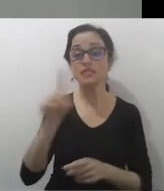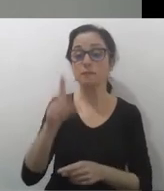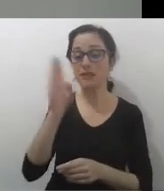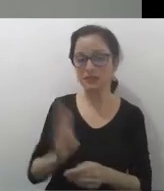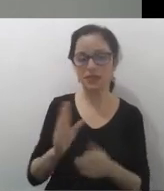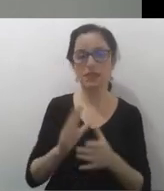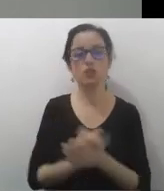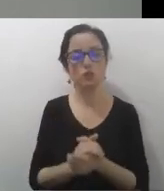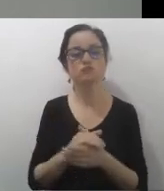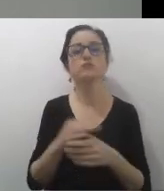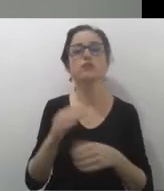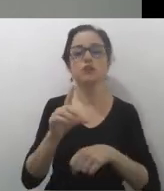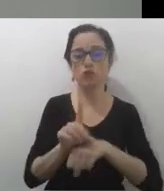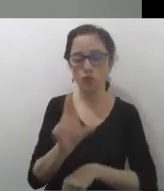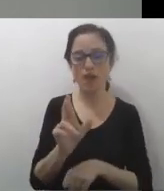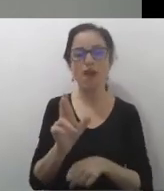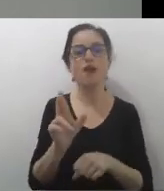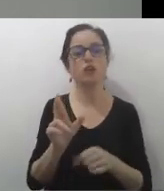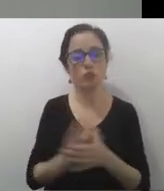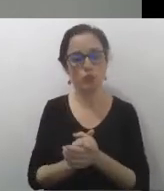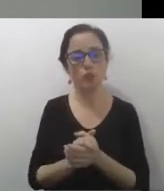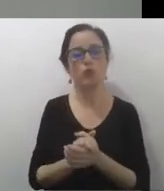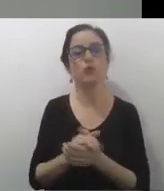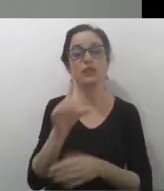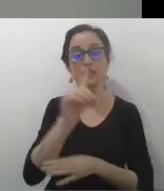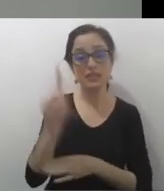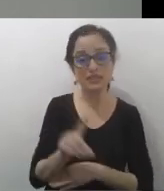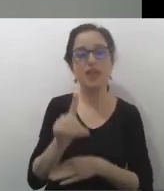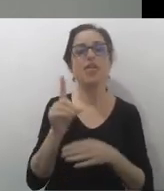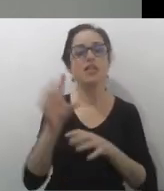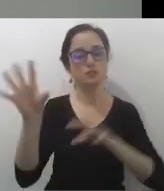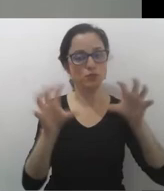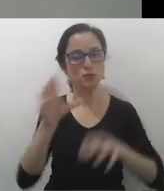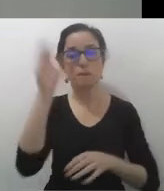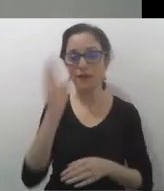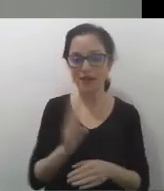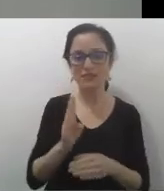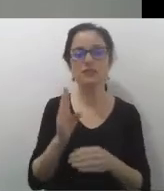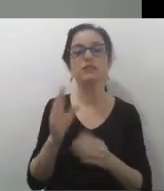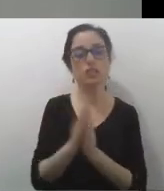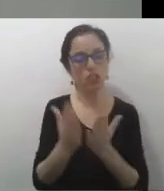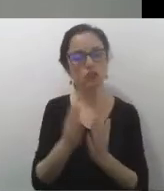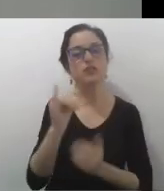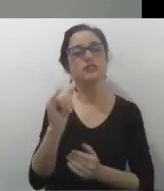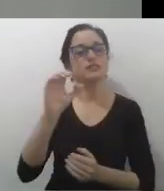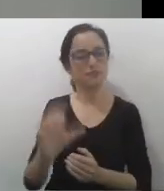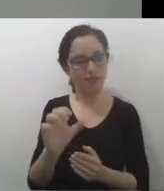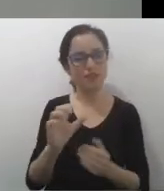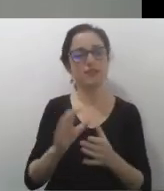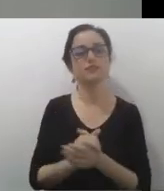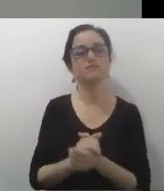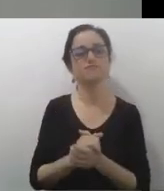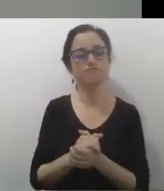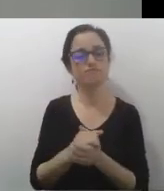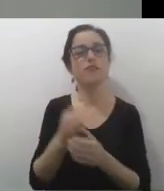design brasileiro, a sua tese de doutorado sobre o design em exposição no Brasil e os livros